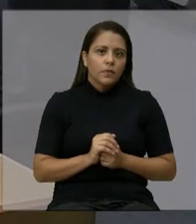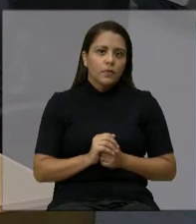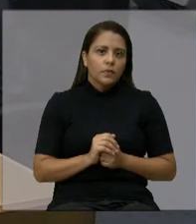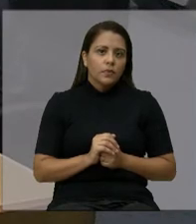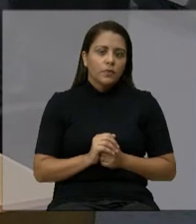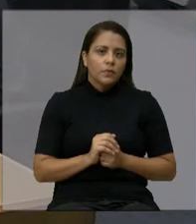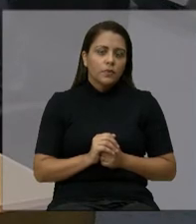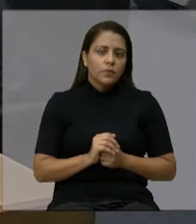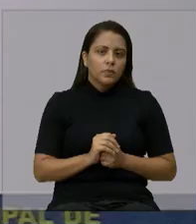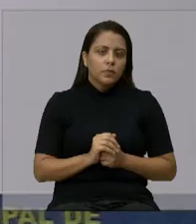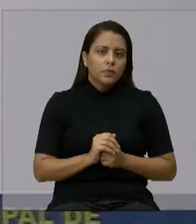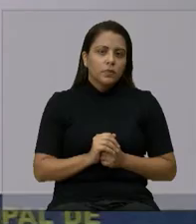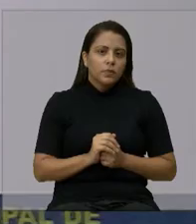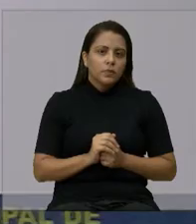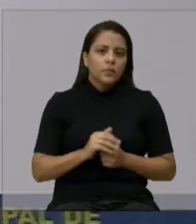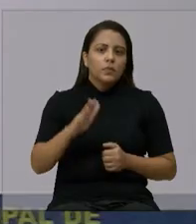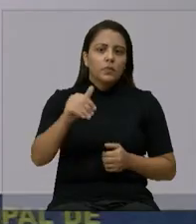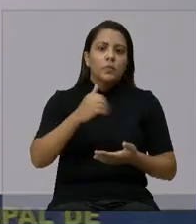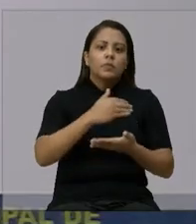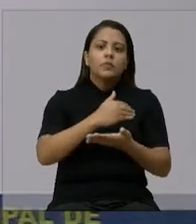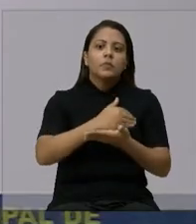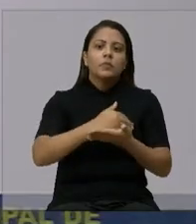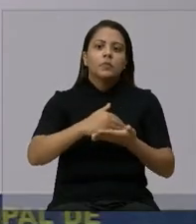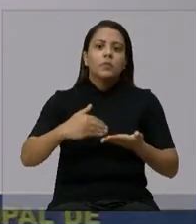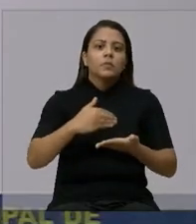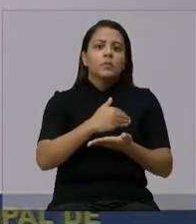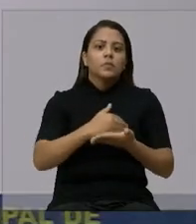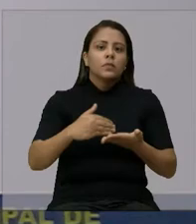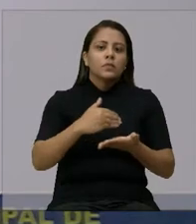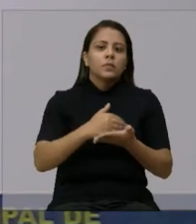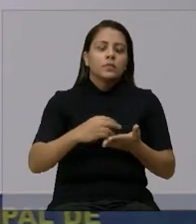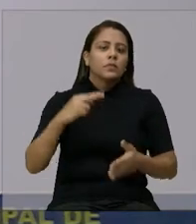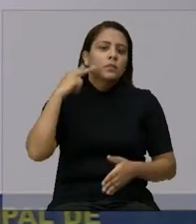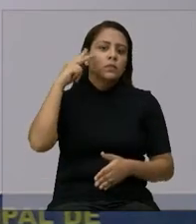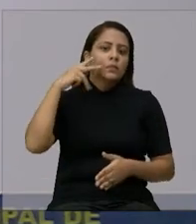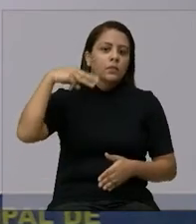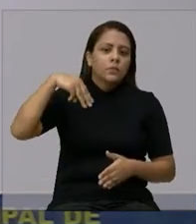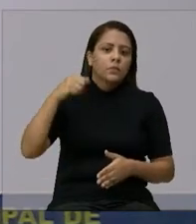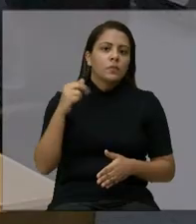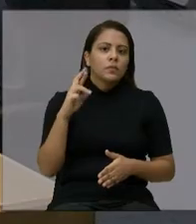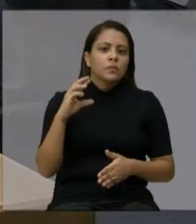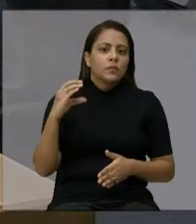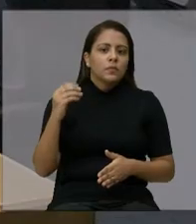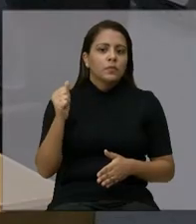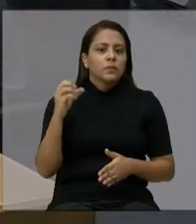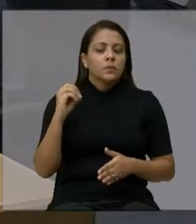Convoco o senhor secretário, vereador Marcão da Academia, para fazer verificação de presença.